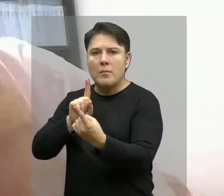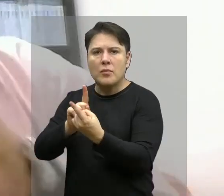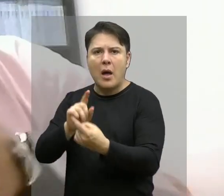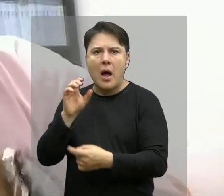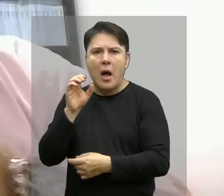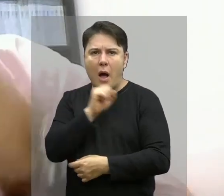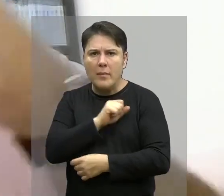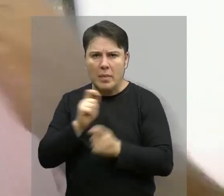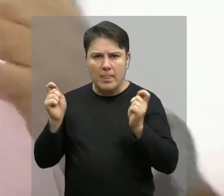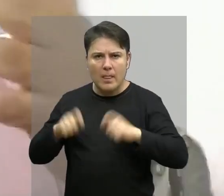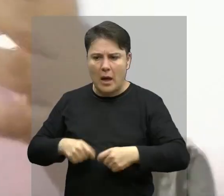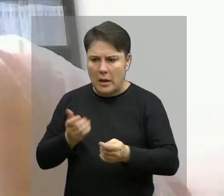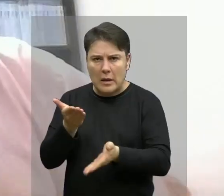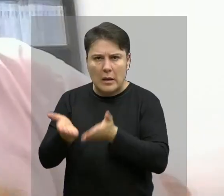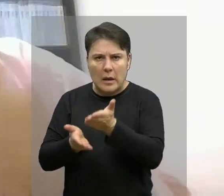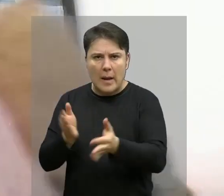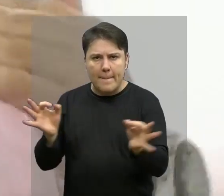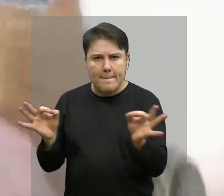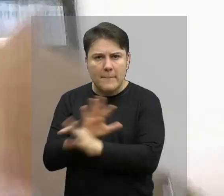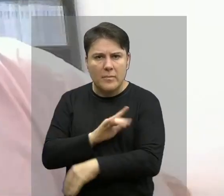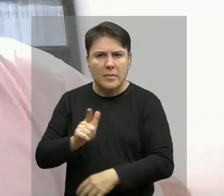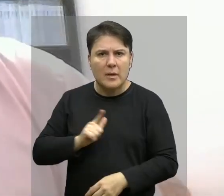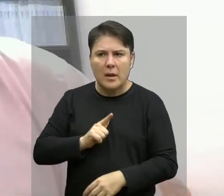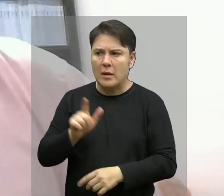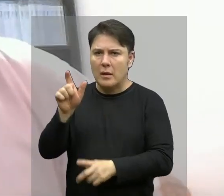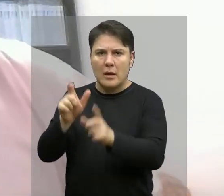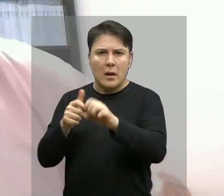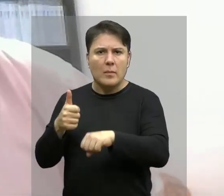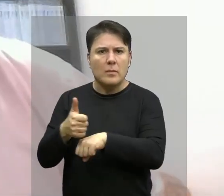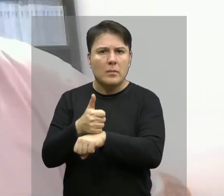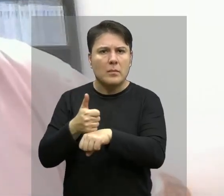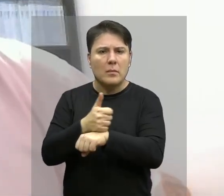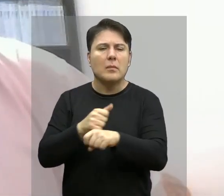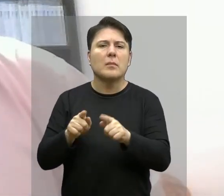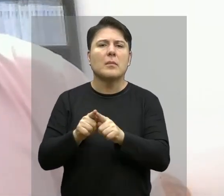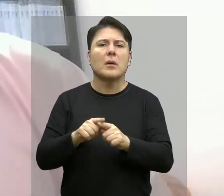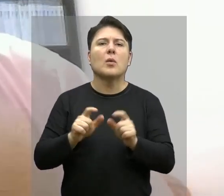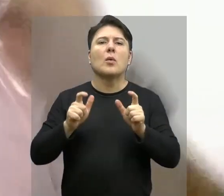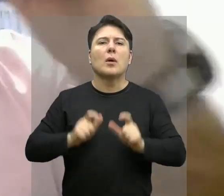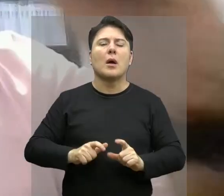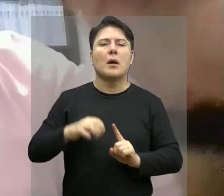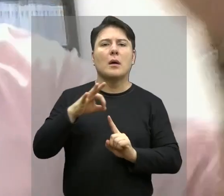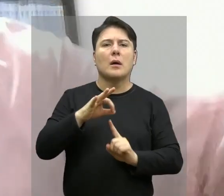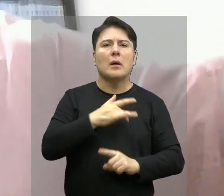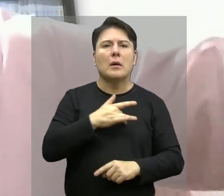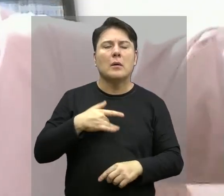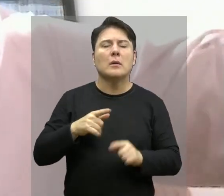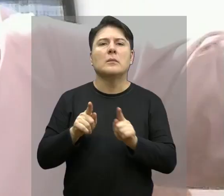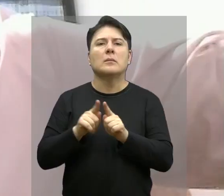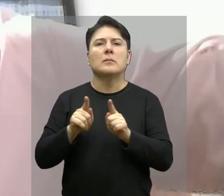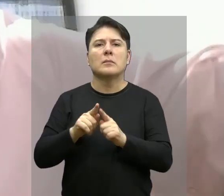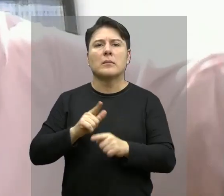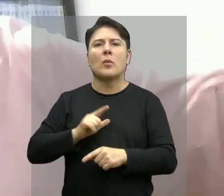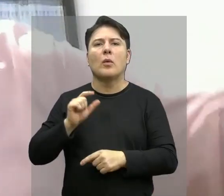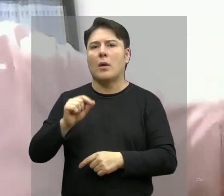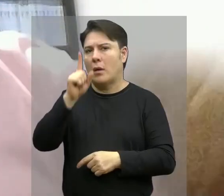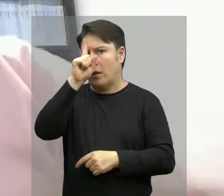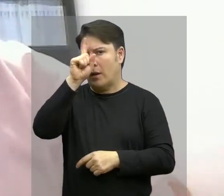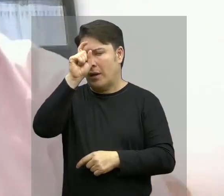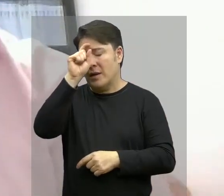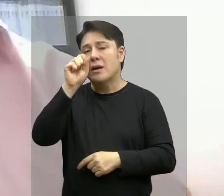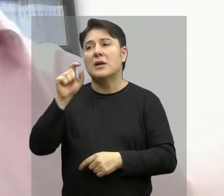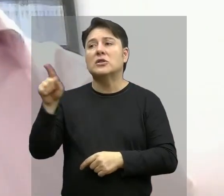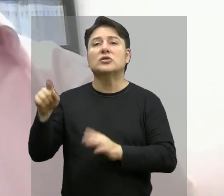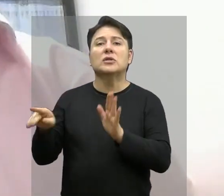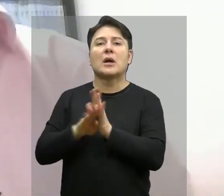onde que ela for, etc. Ela está preparada, os profissionais, né, do postinho de saúde, do pronto-socorro, se chegar alguém lá com ideação